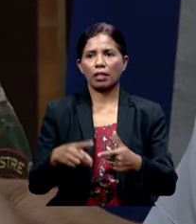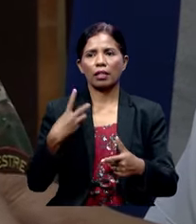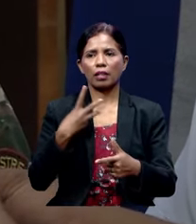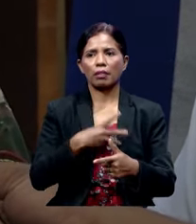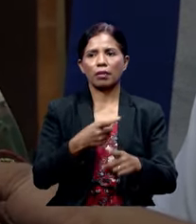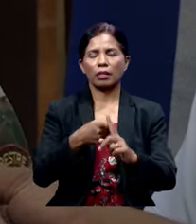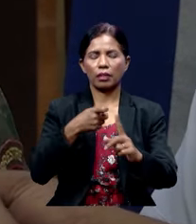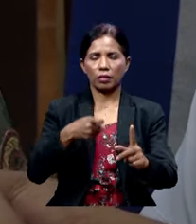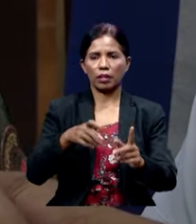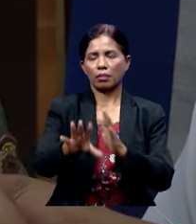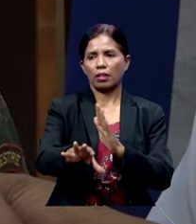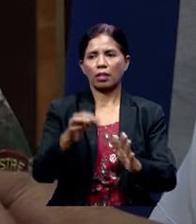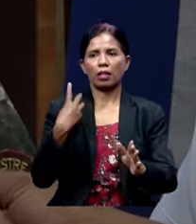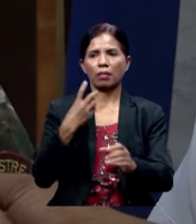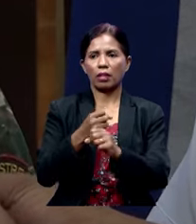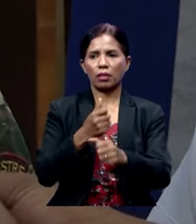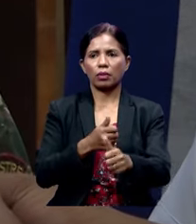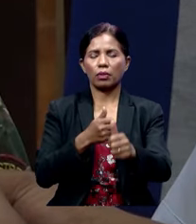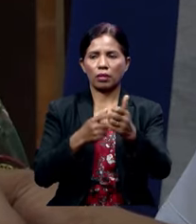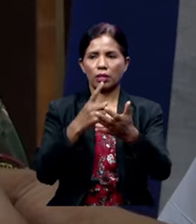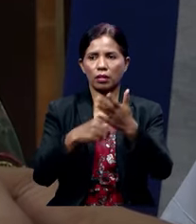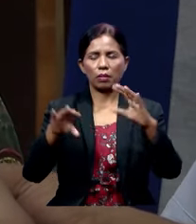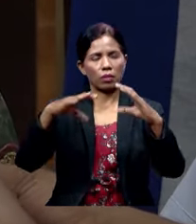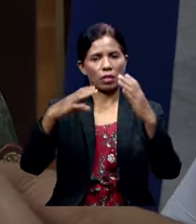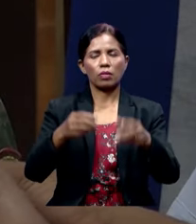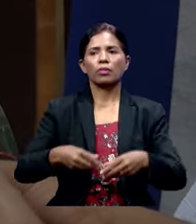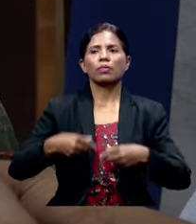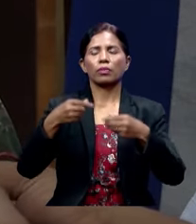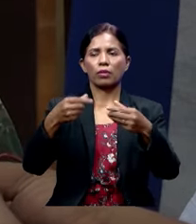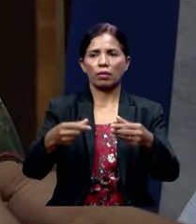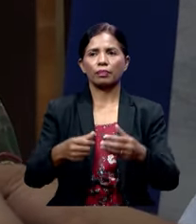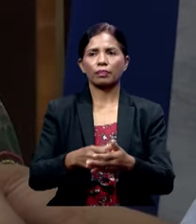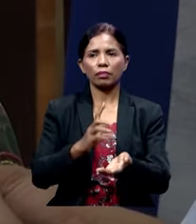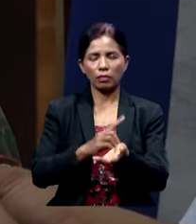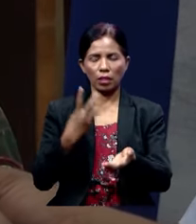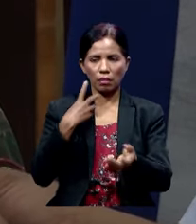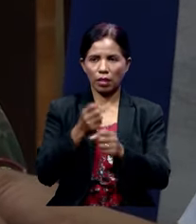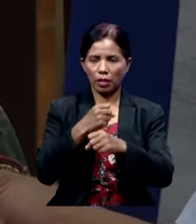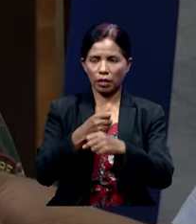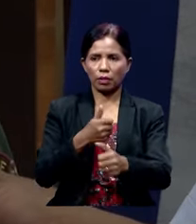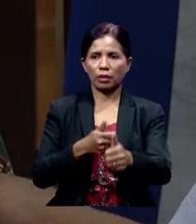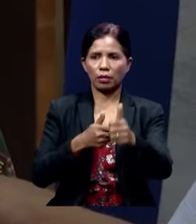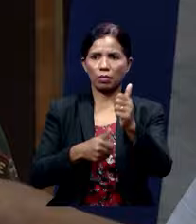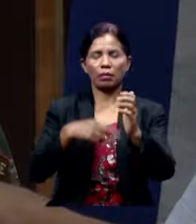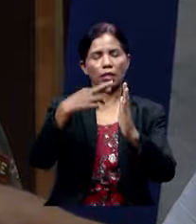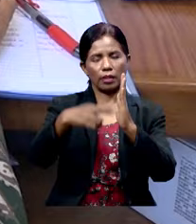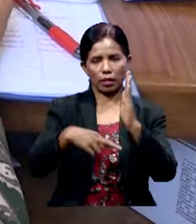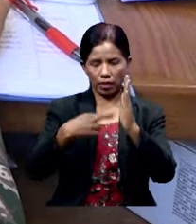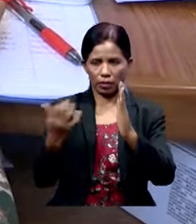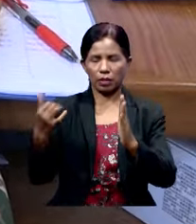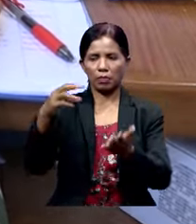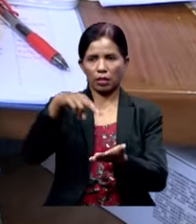esse painel, a mim, ralo batida que baseia uma comissão. Em cima de tudo, botou tudo no meu ralo, baseia o critério no meu